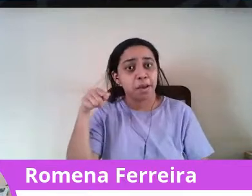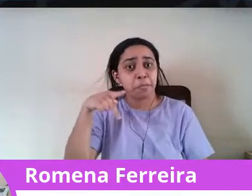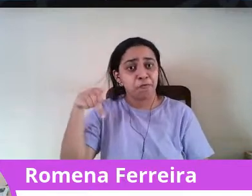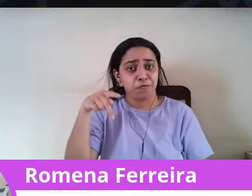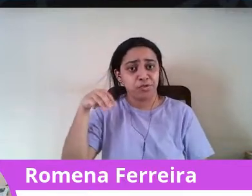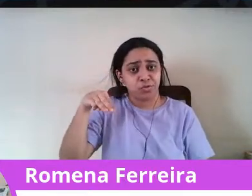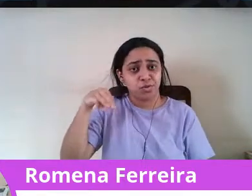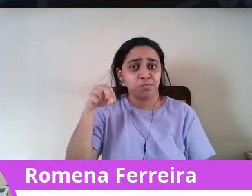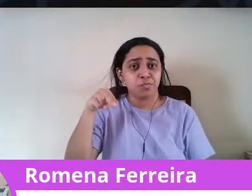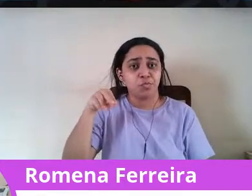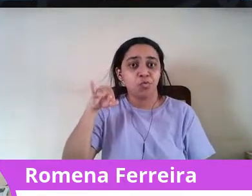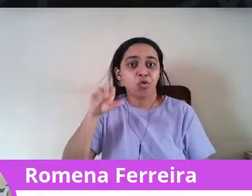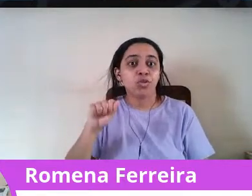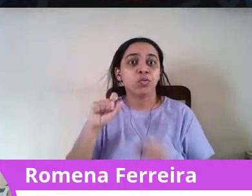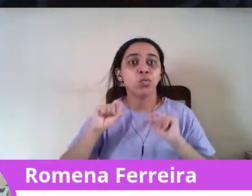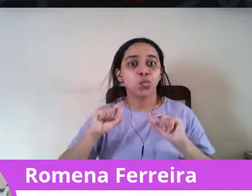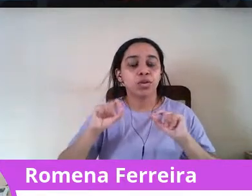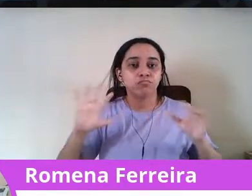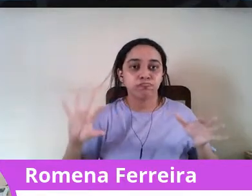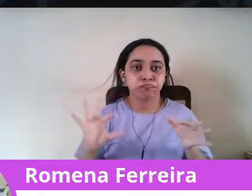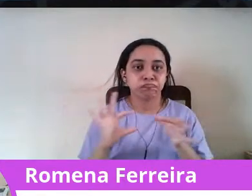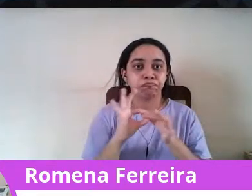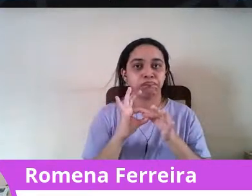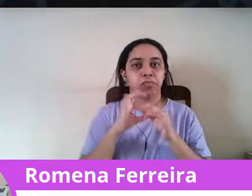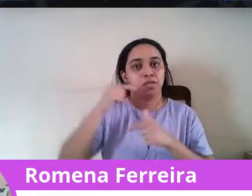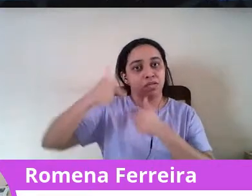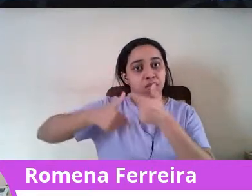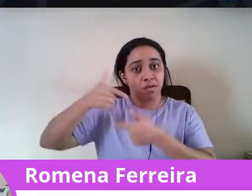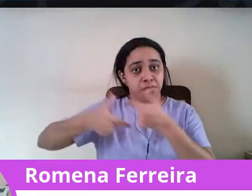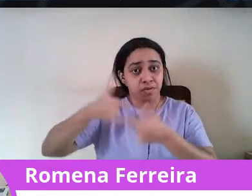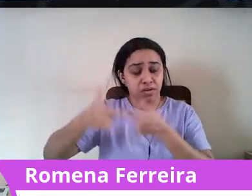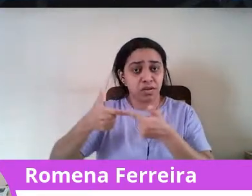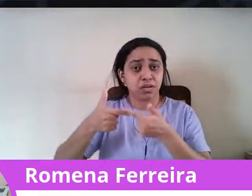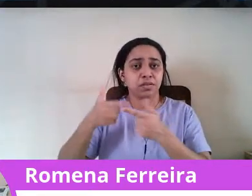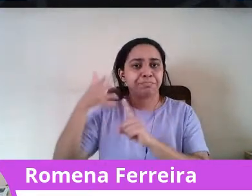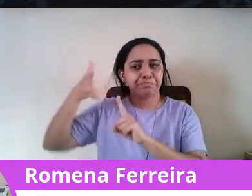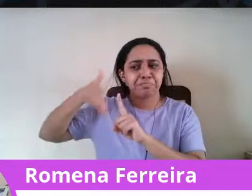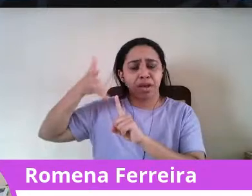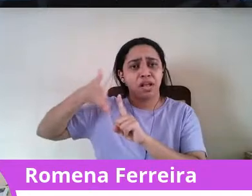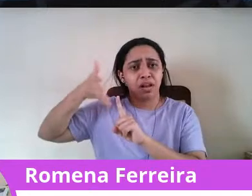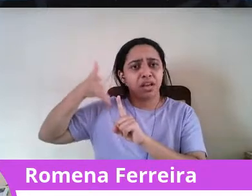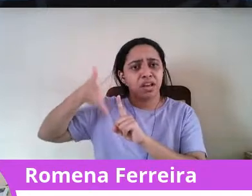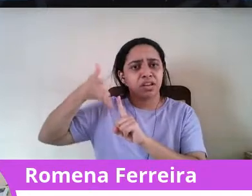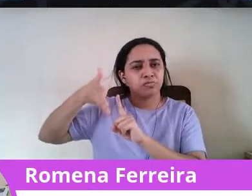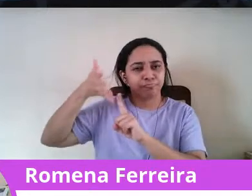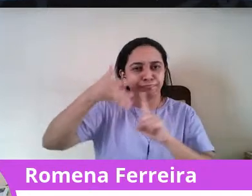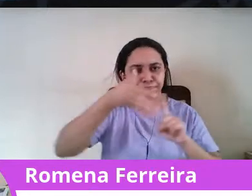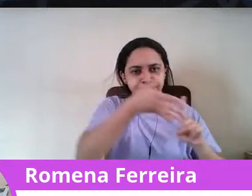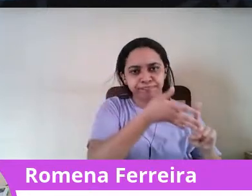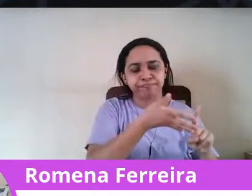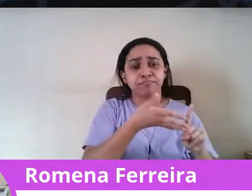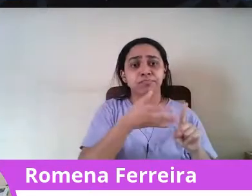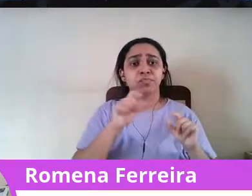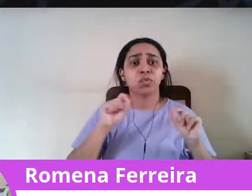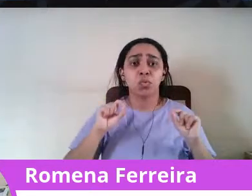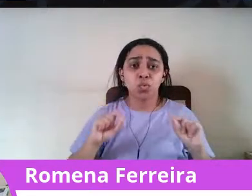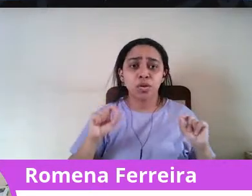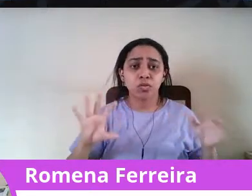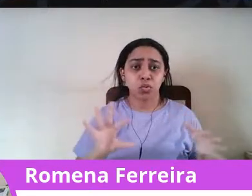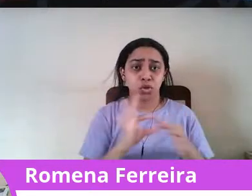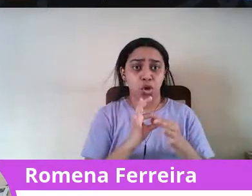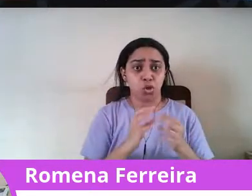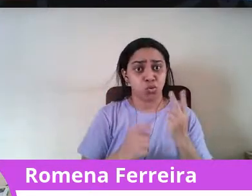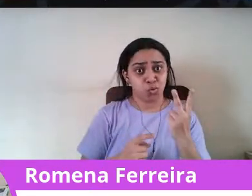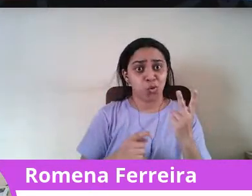que é de unir as ações de realização de uma palestra para unir também dois programas